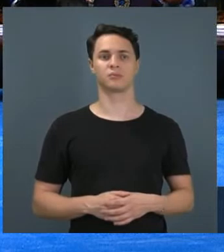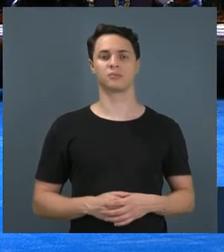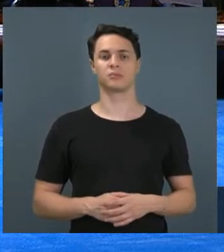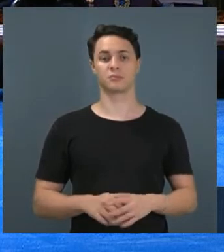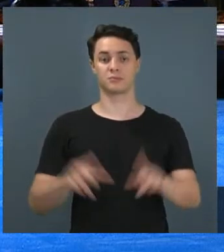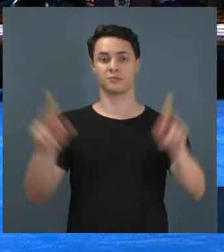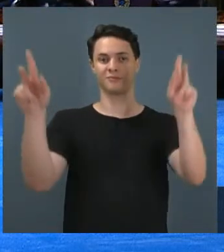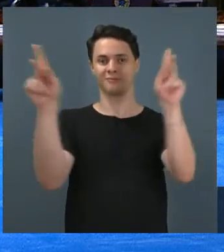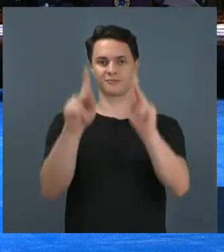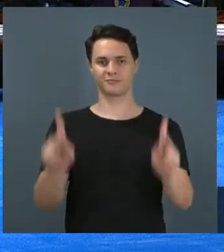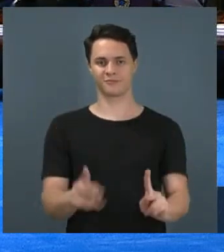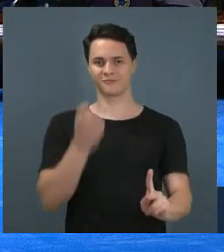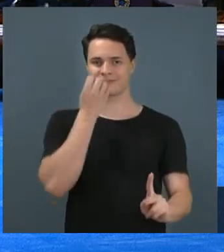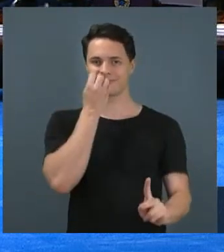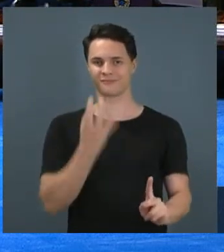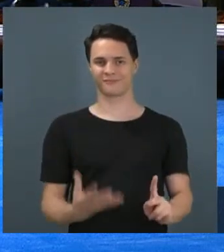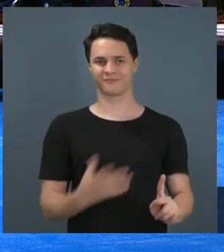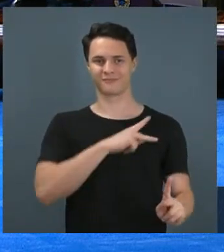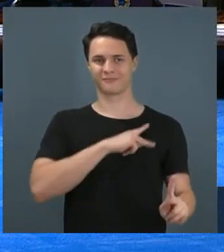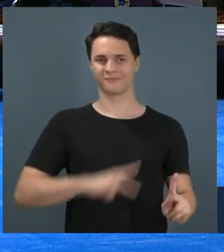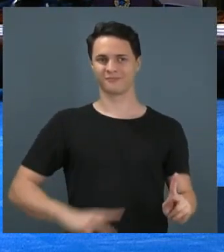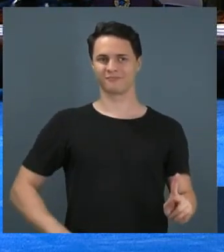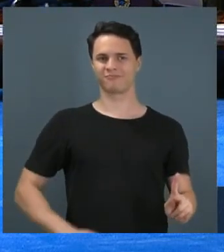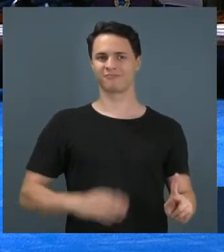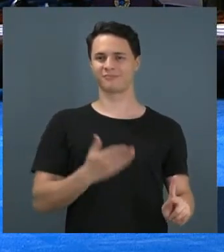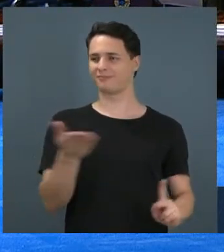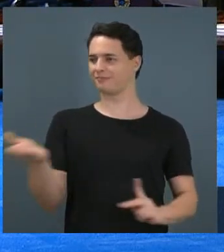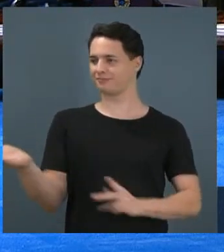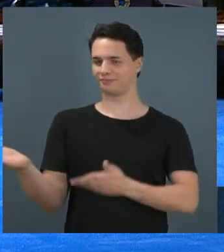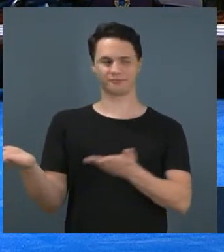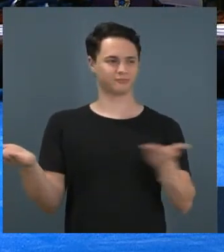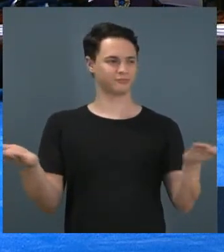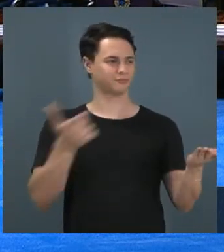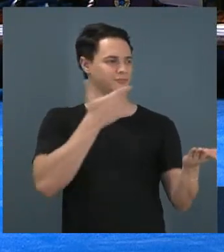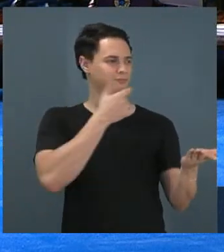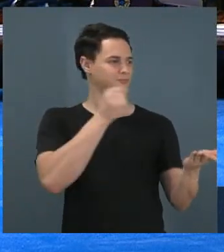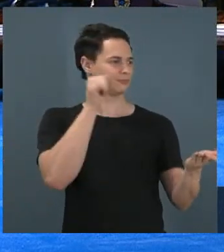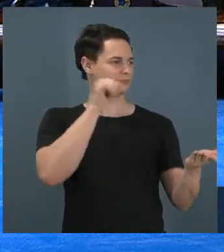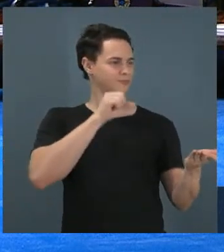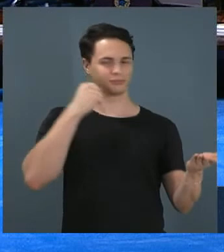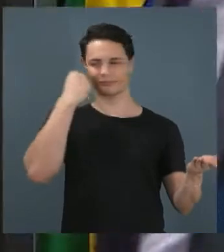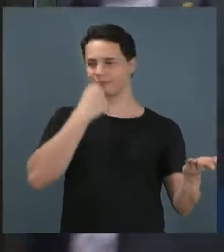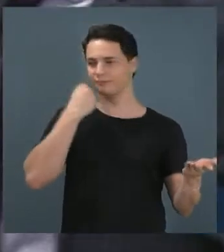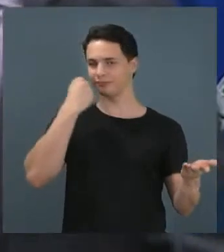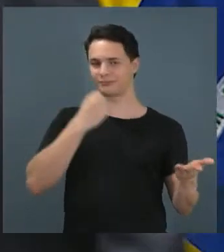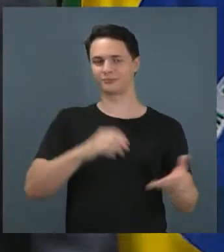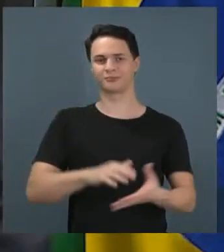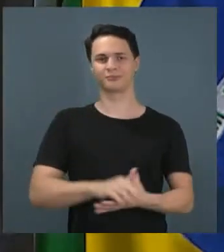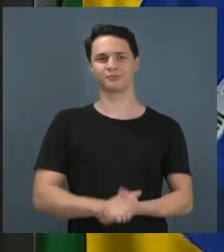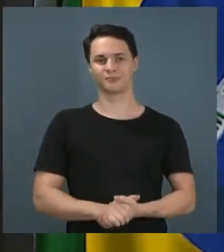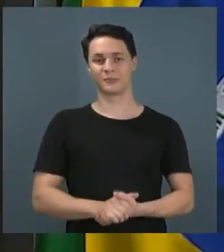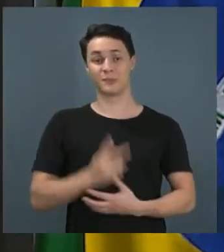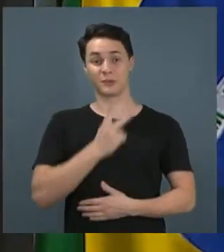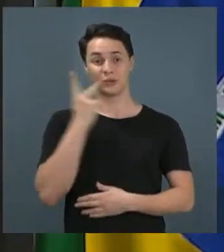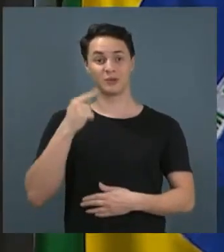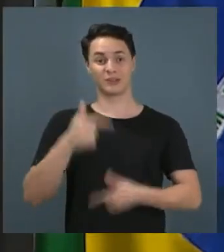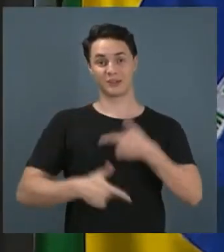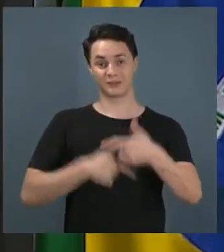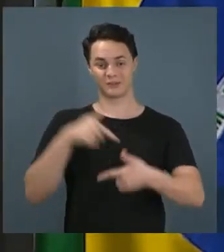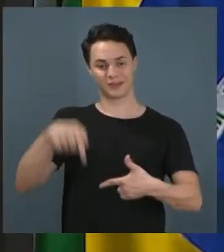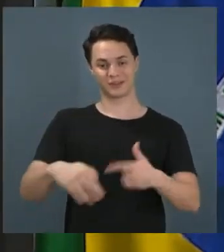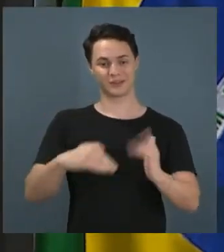Paz e bem, presidente, senhoras senadoras, senhores senadores, funcionários da casa,